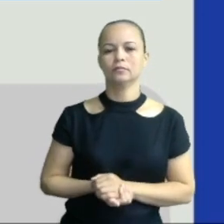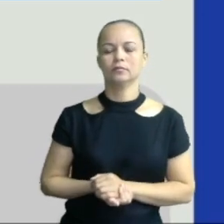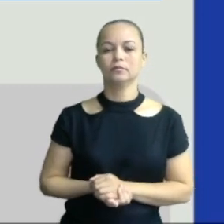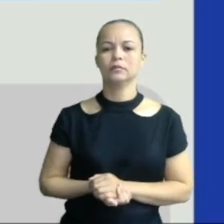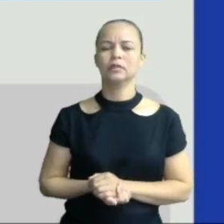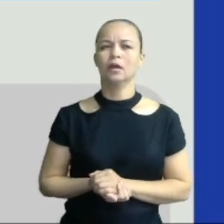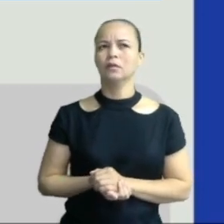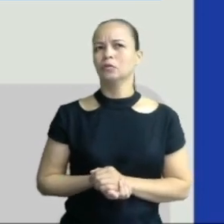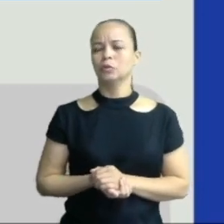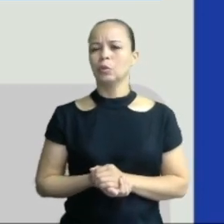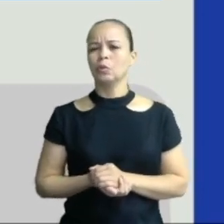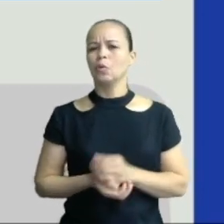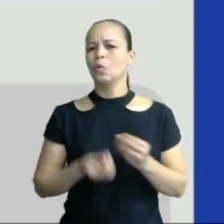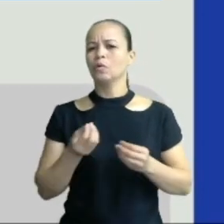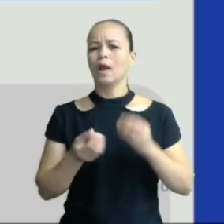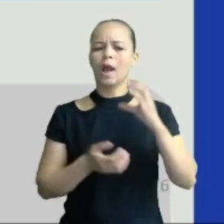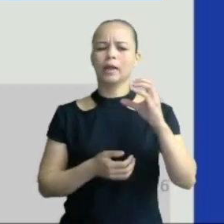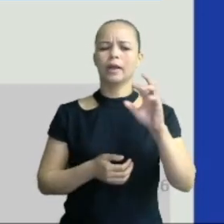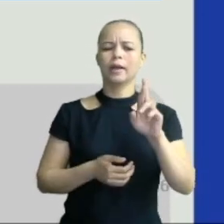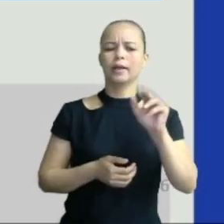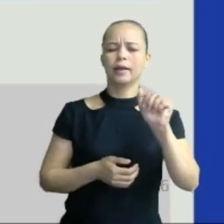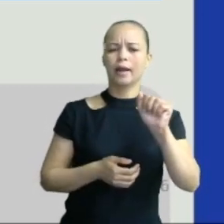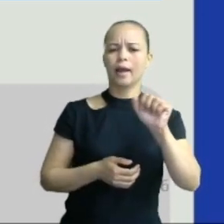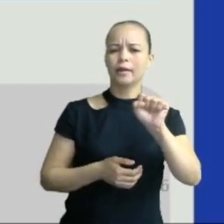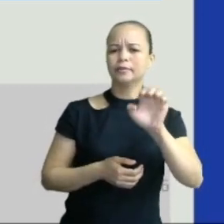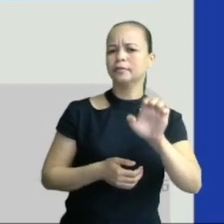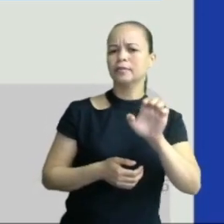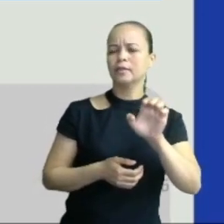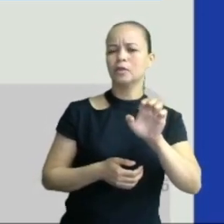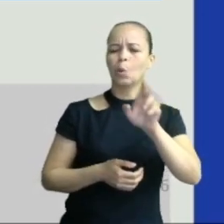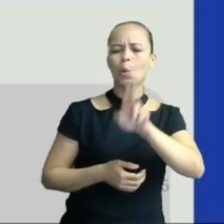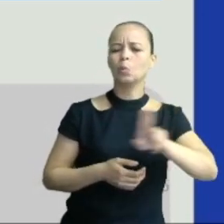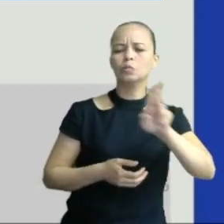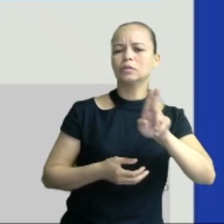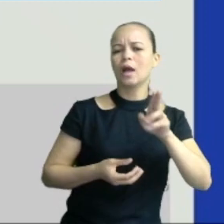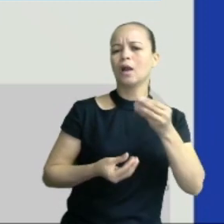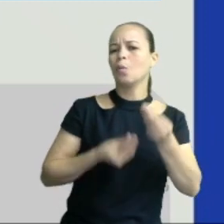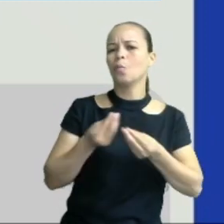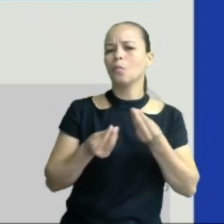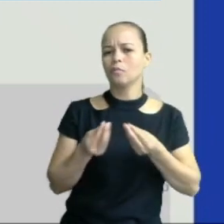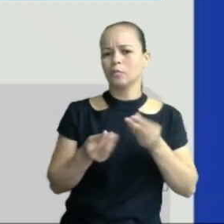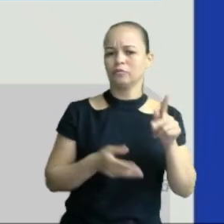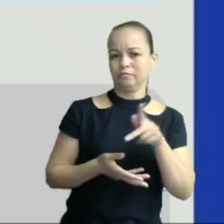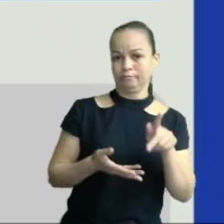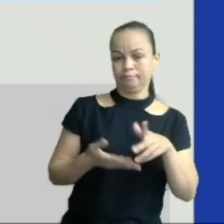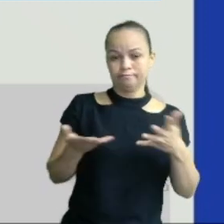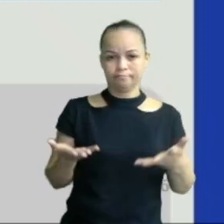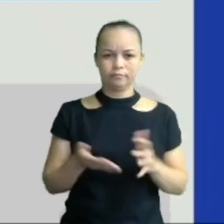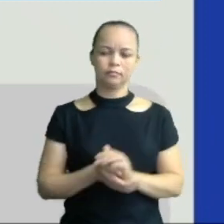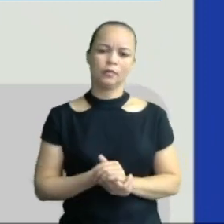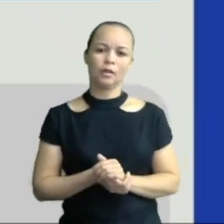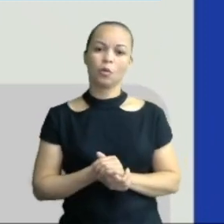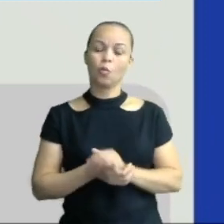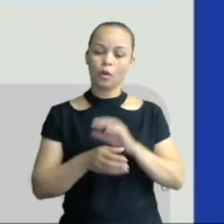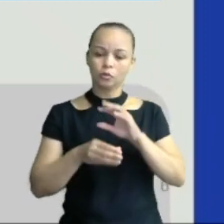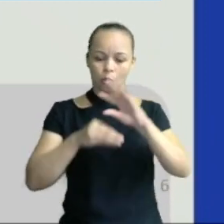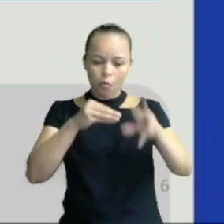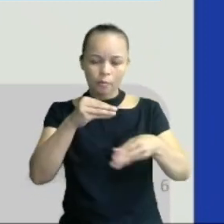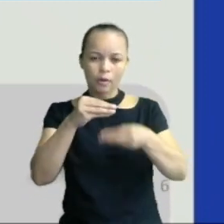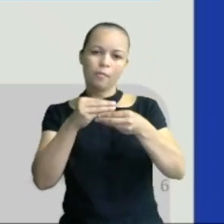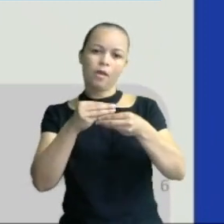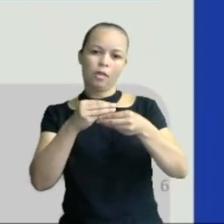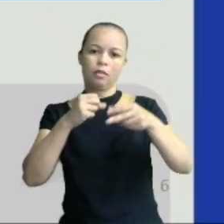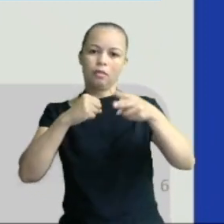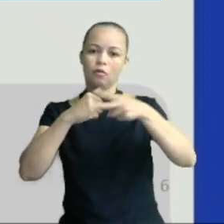Quando eu vou utilizar crase, professor? Quando eu posso utilizar a crase? Quando o complemento de um